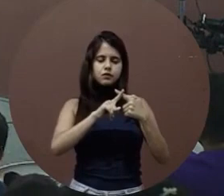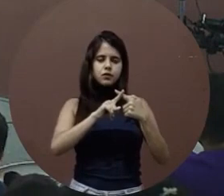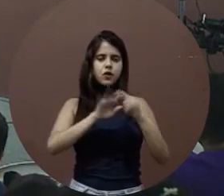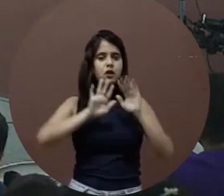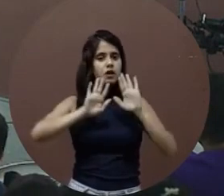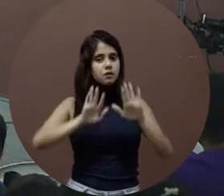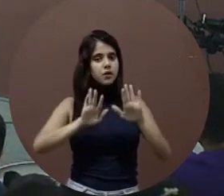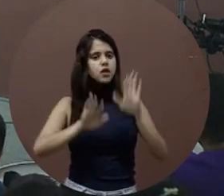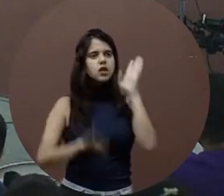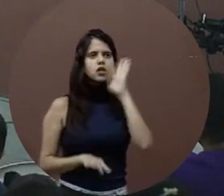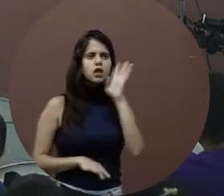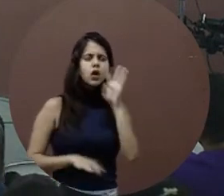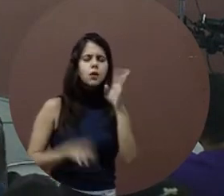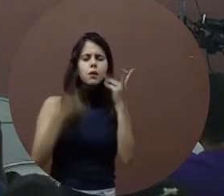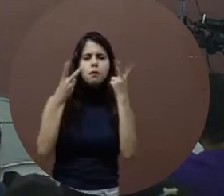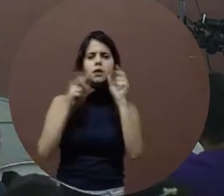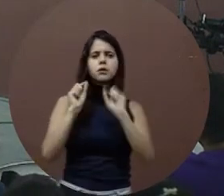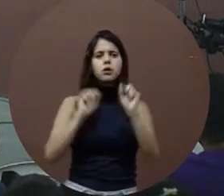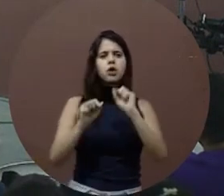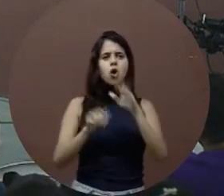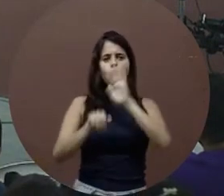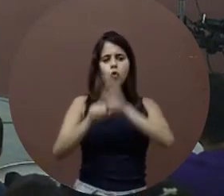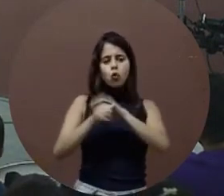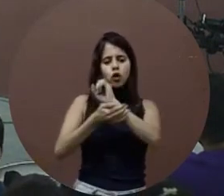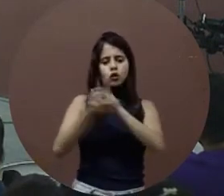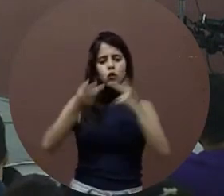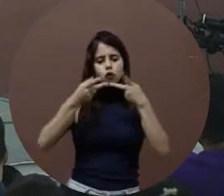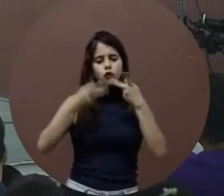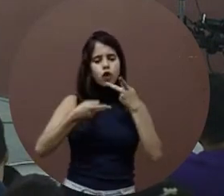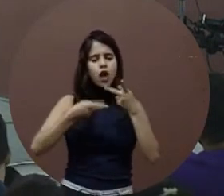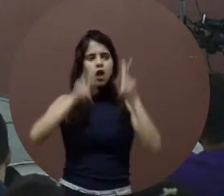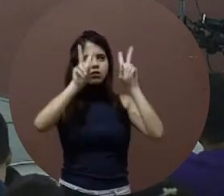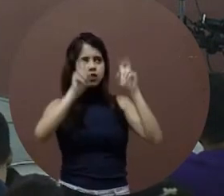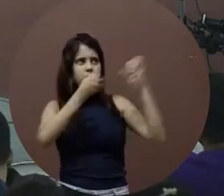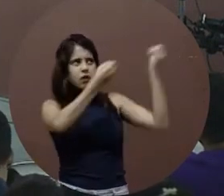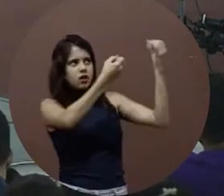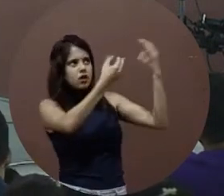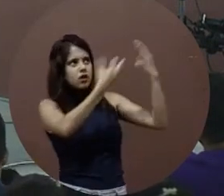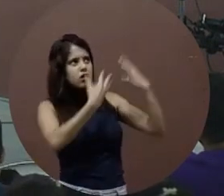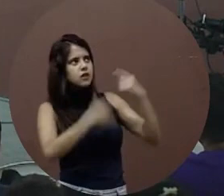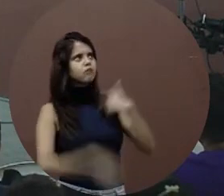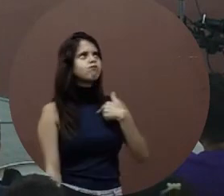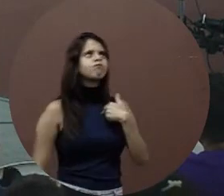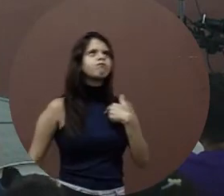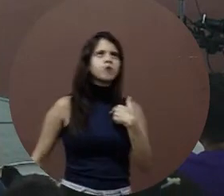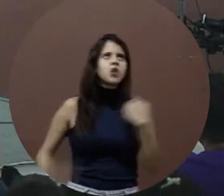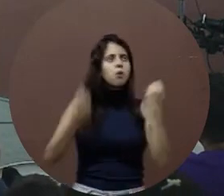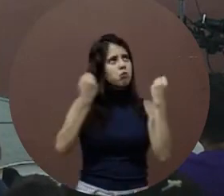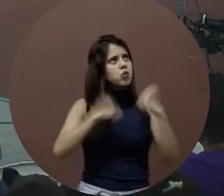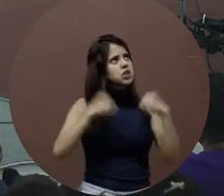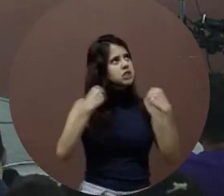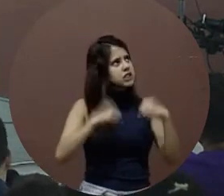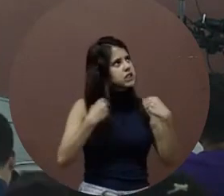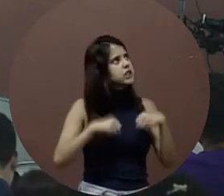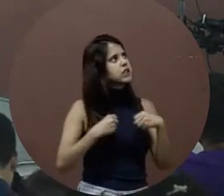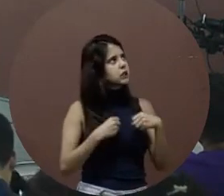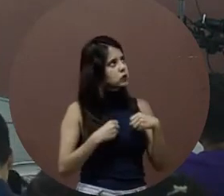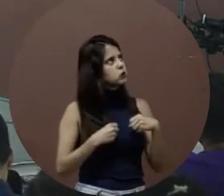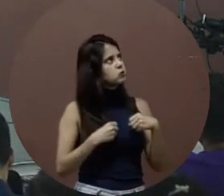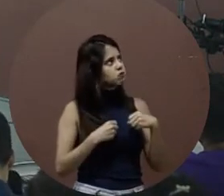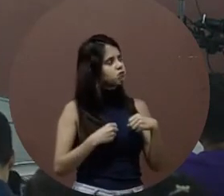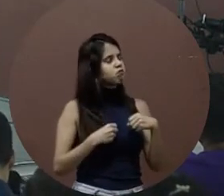Mas é interessante você perceber que ele fala da graça como algo que eu devo dizer assim, isso está ao meu